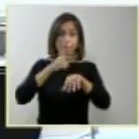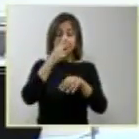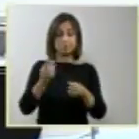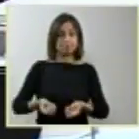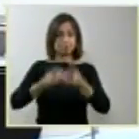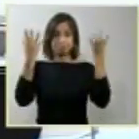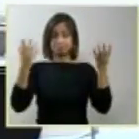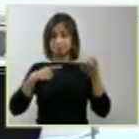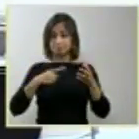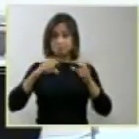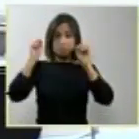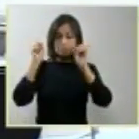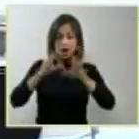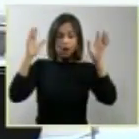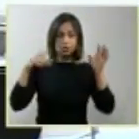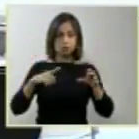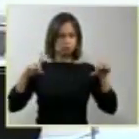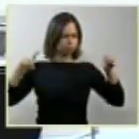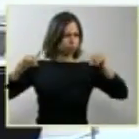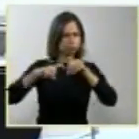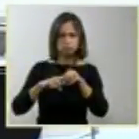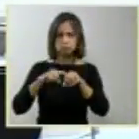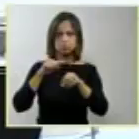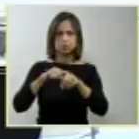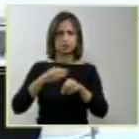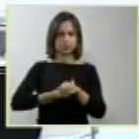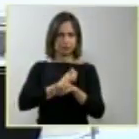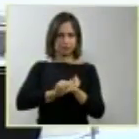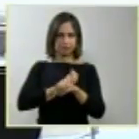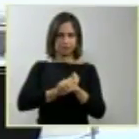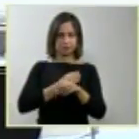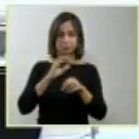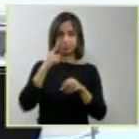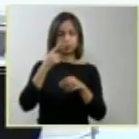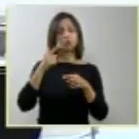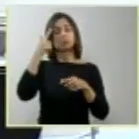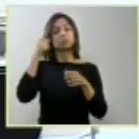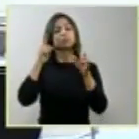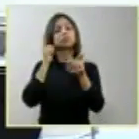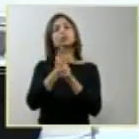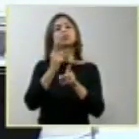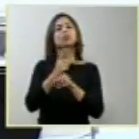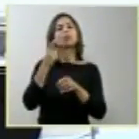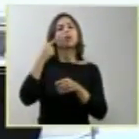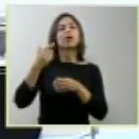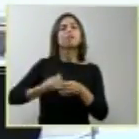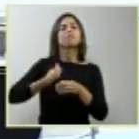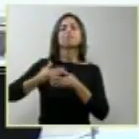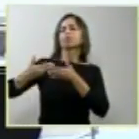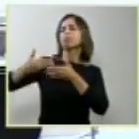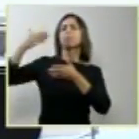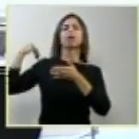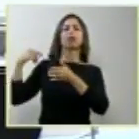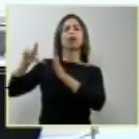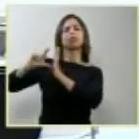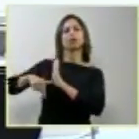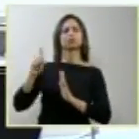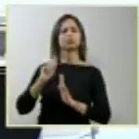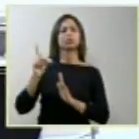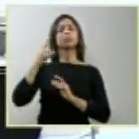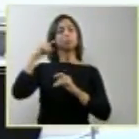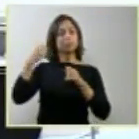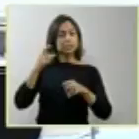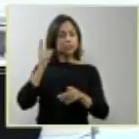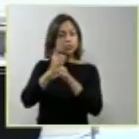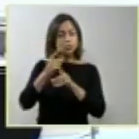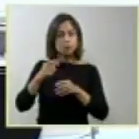que é a fecundação, não poderá existir mais outras análises que não seja para ir para trás. Qual é ir para trás? Para eliminar e para